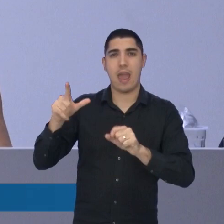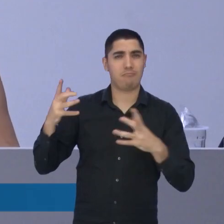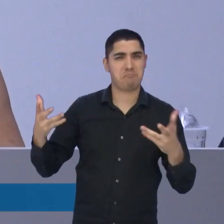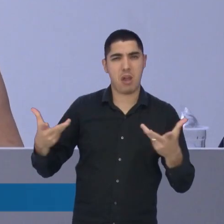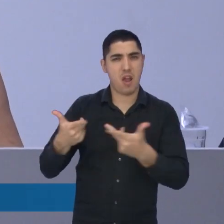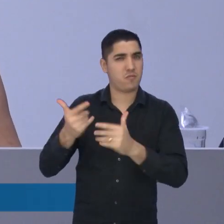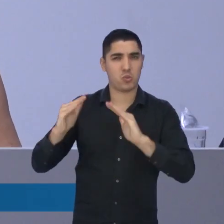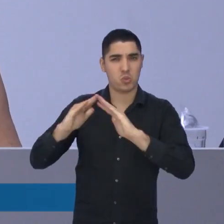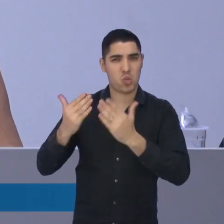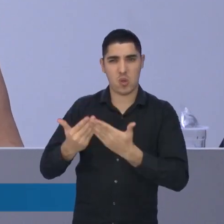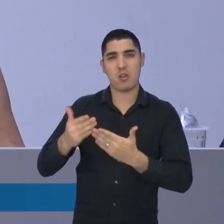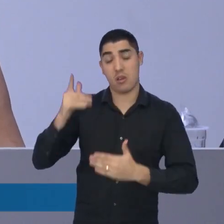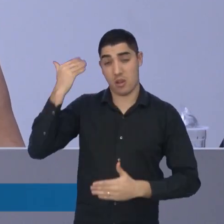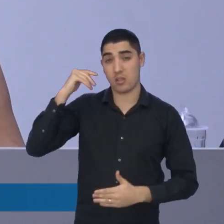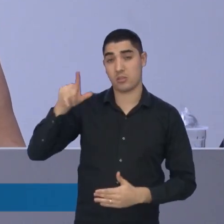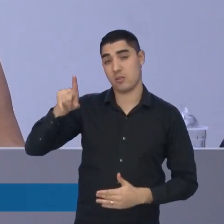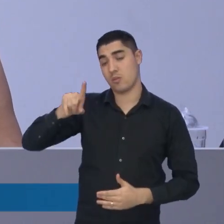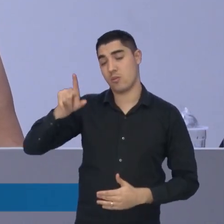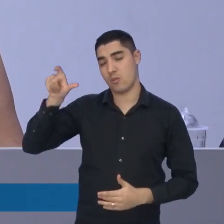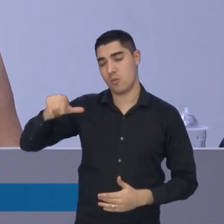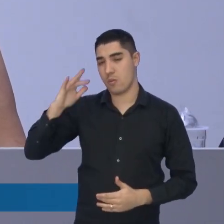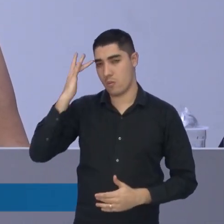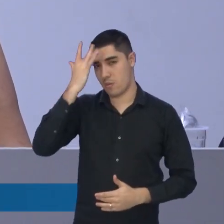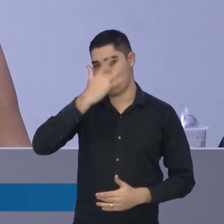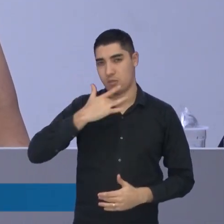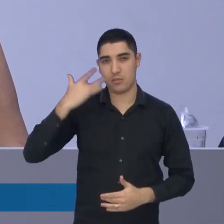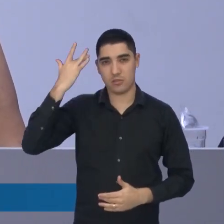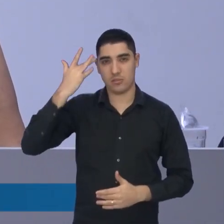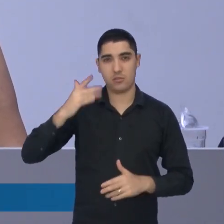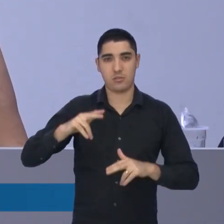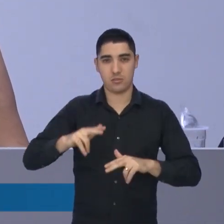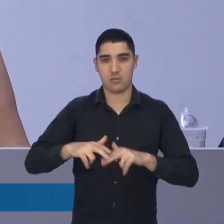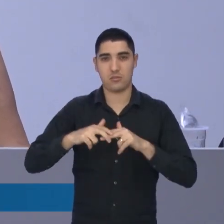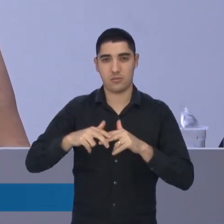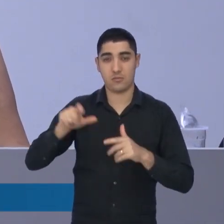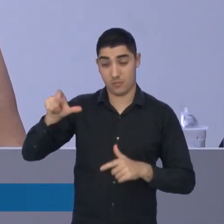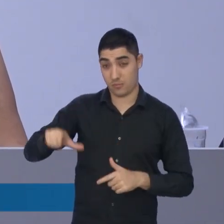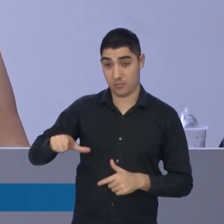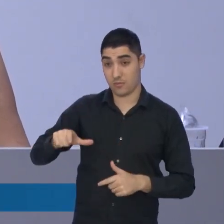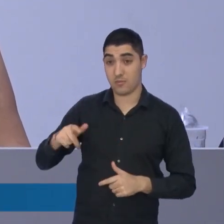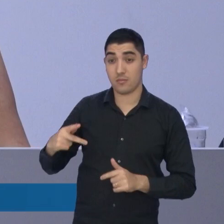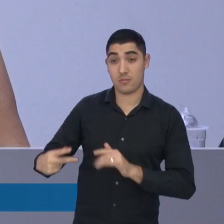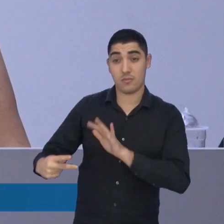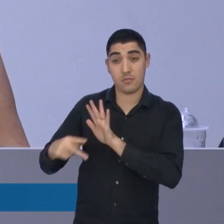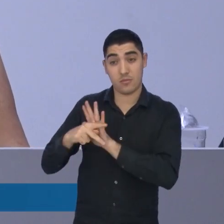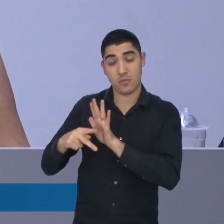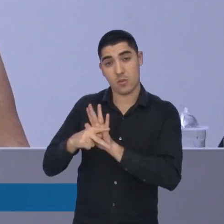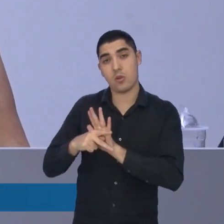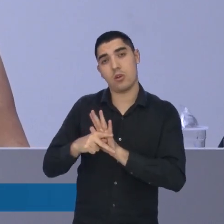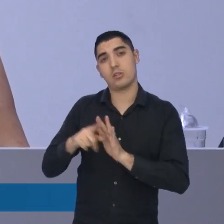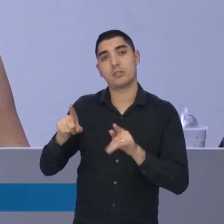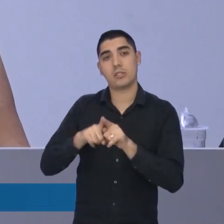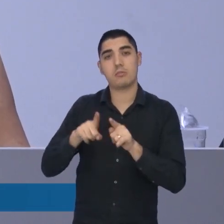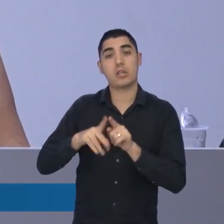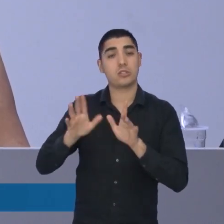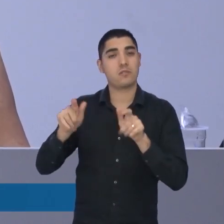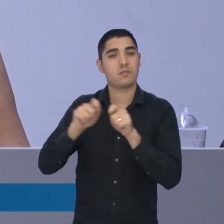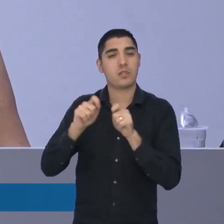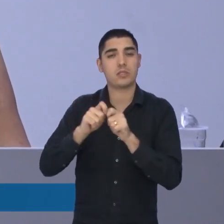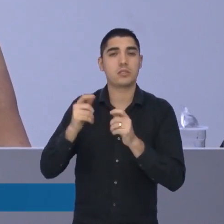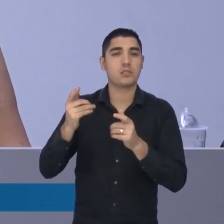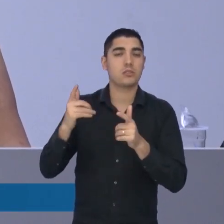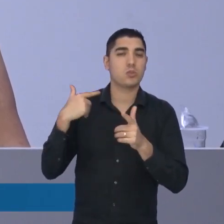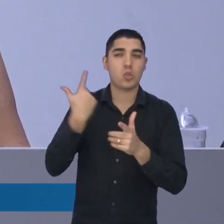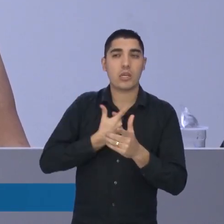eu lembro, estava aqui, quando eu fui presidente da Câmara, fiz uma audiência para ampliação dos cursos,